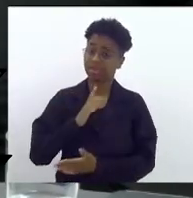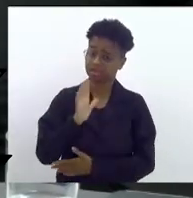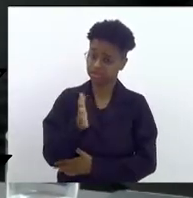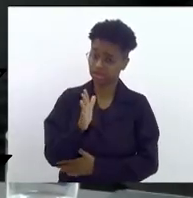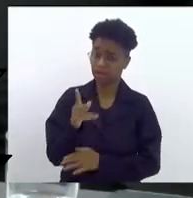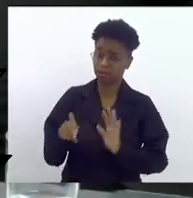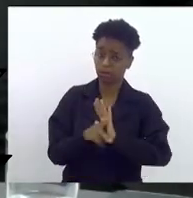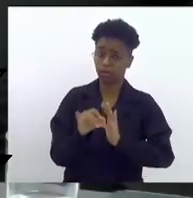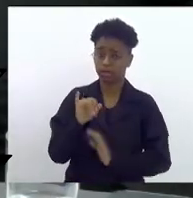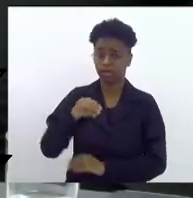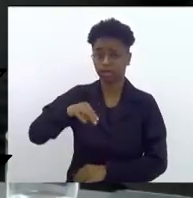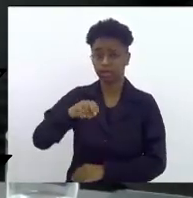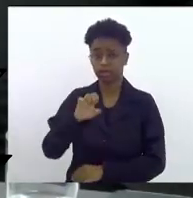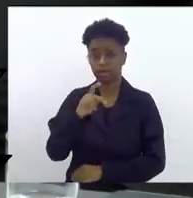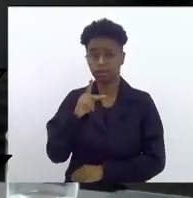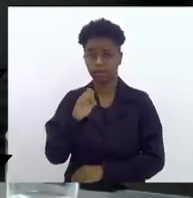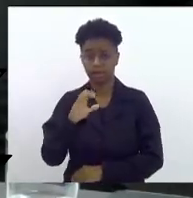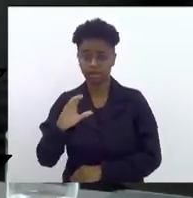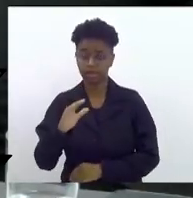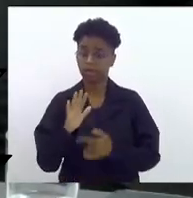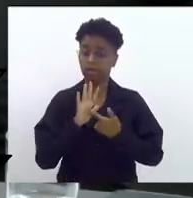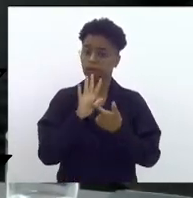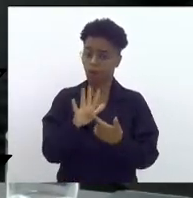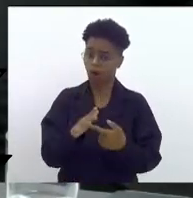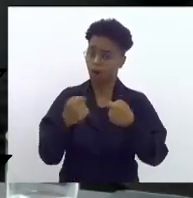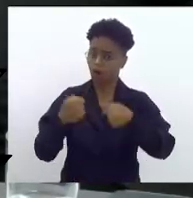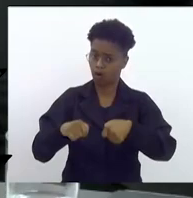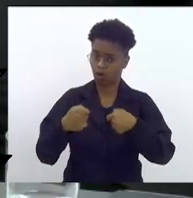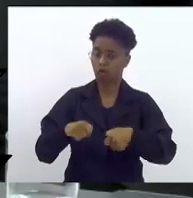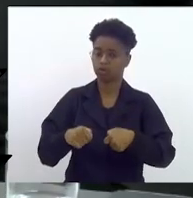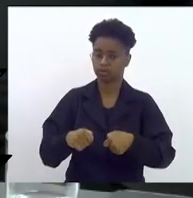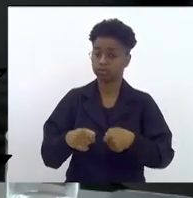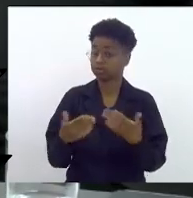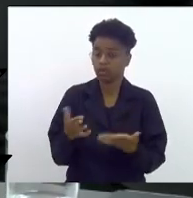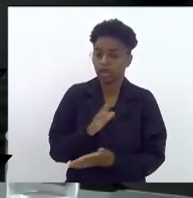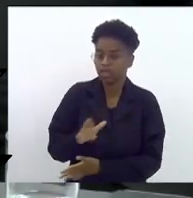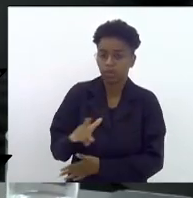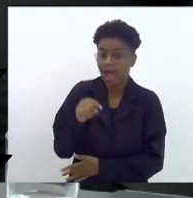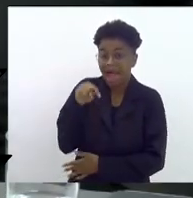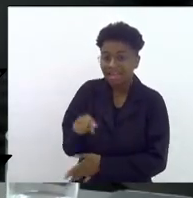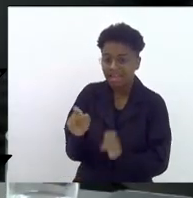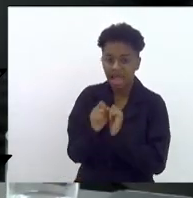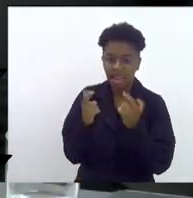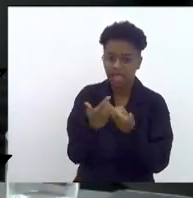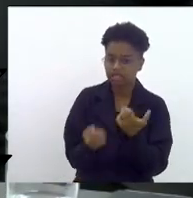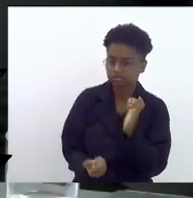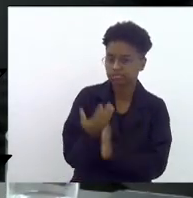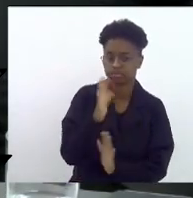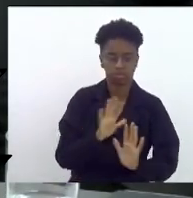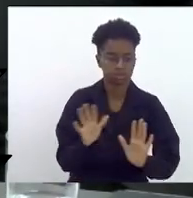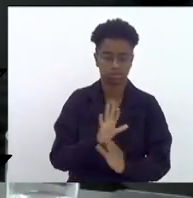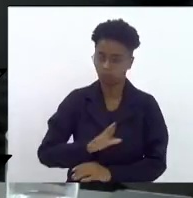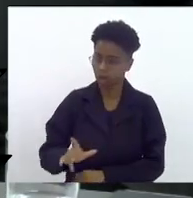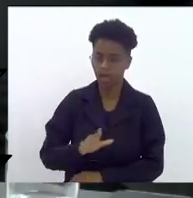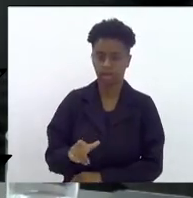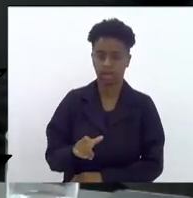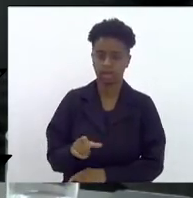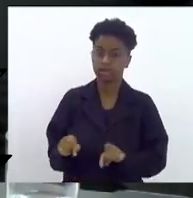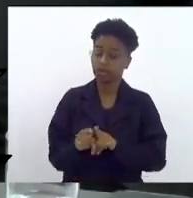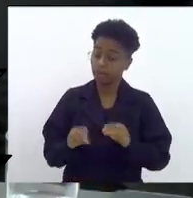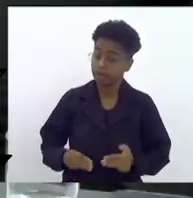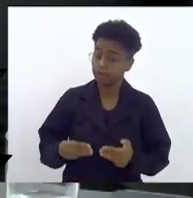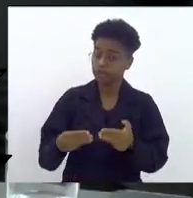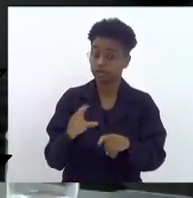do próprio inepac essa demanda Então essa demanda não é uma demanda da Assembleia Legislativa do Estado do Rio de Janeiro o ministério